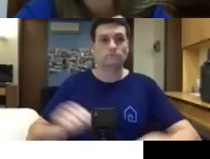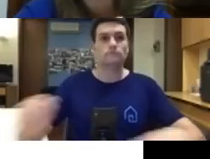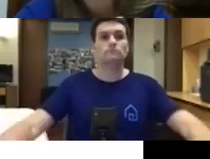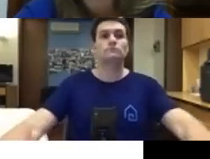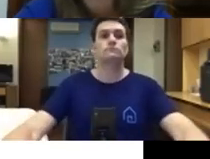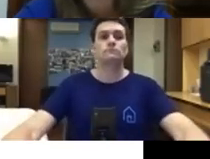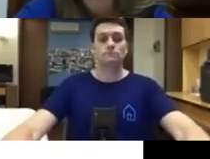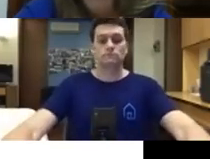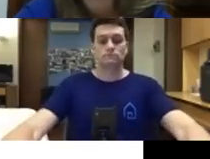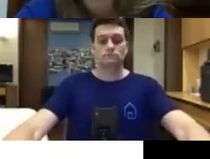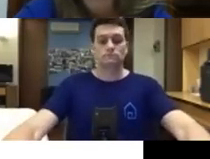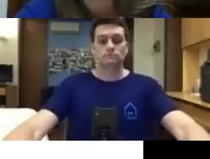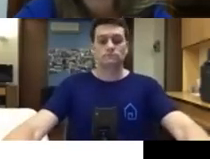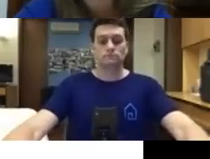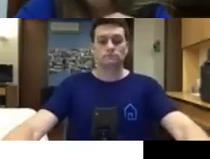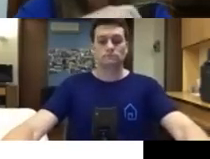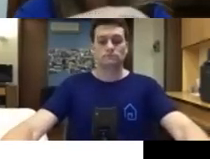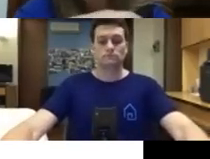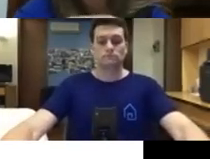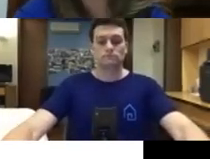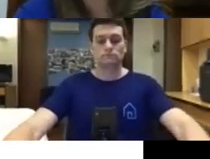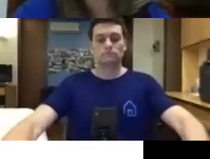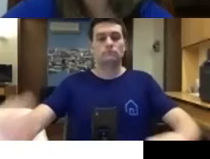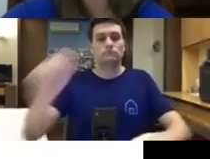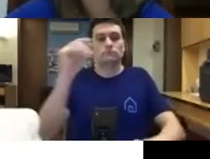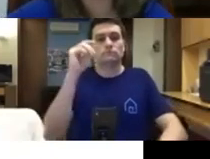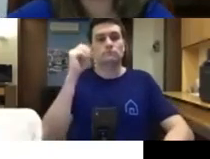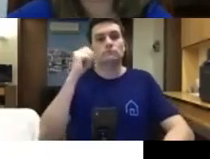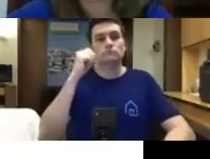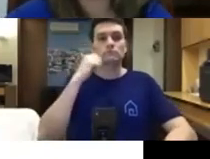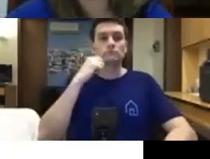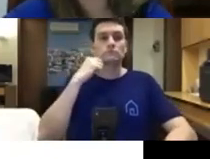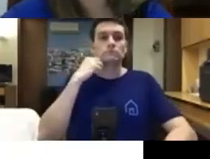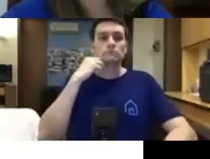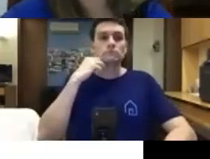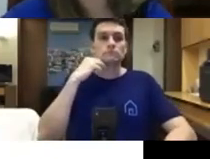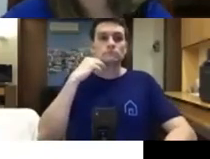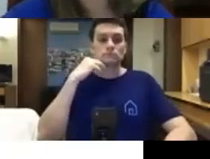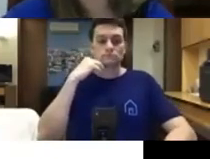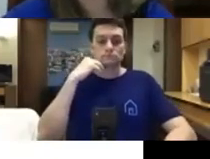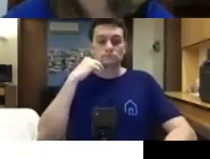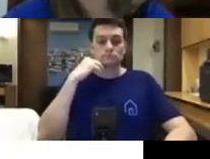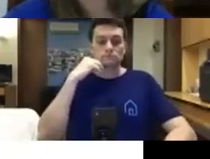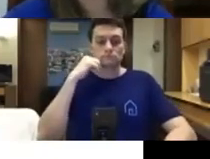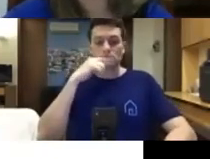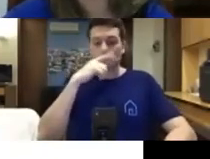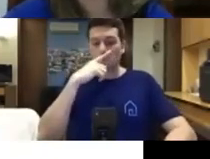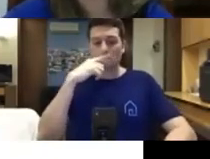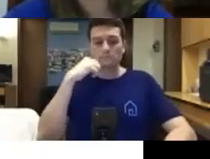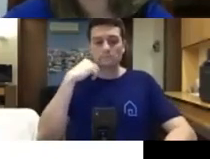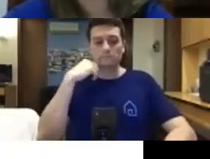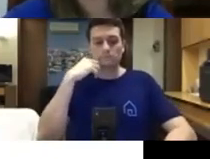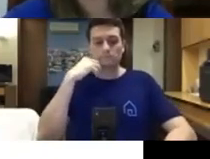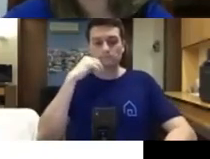ele conta uma situação aqui. Lembrei de uma situação que me ocorreu uma época do estágio, onde após uma concretagem de um